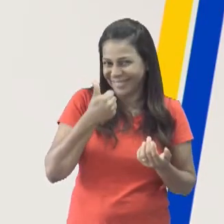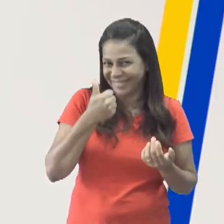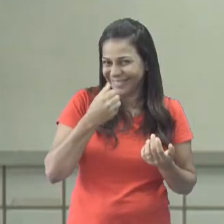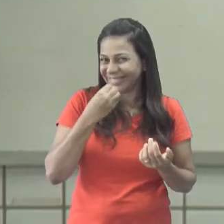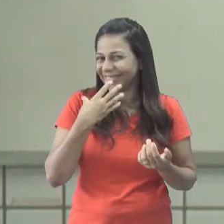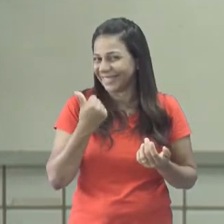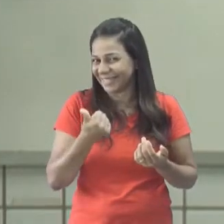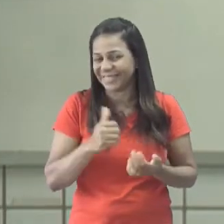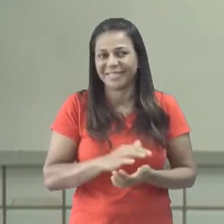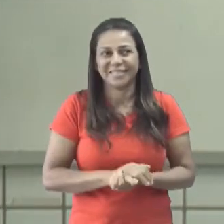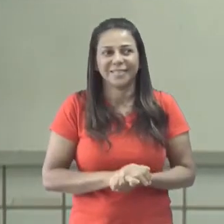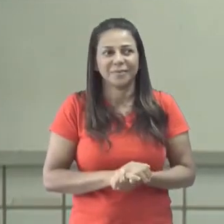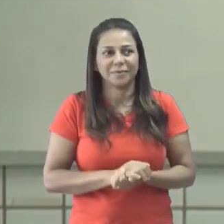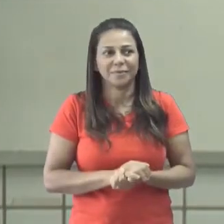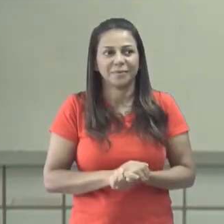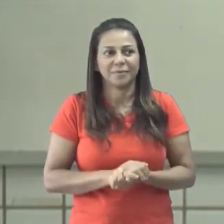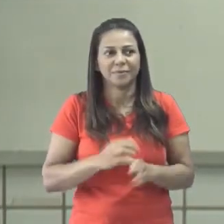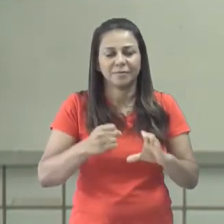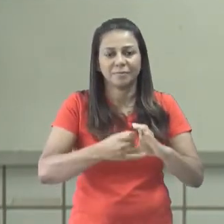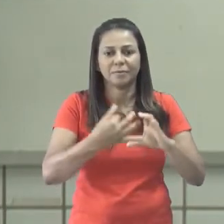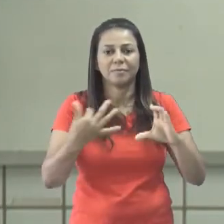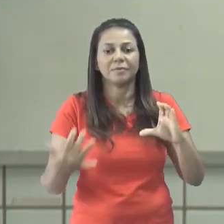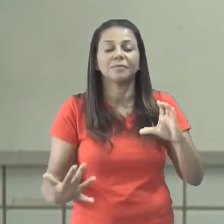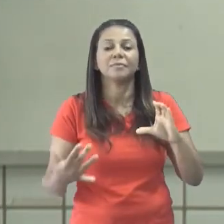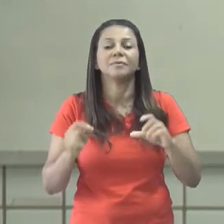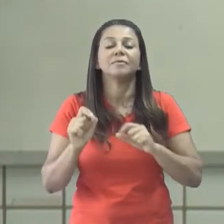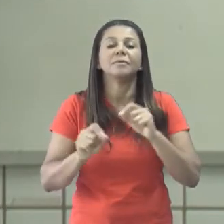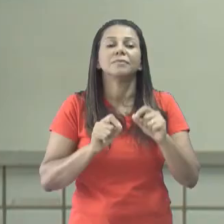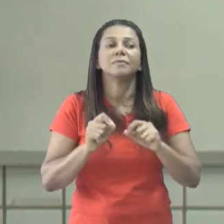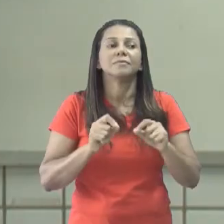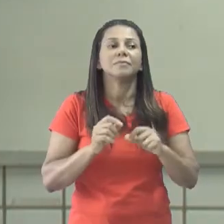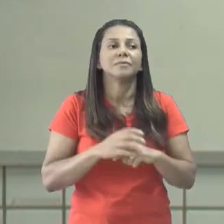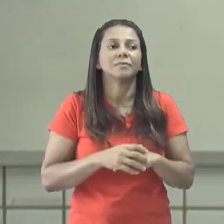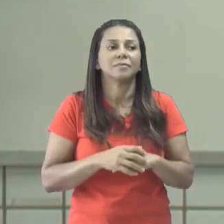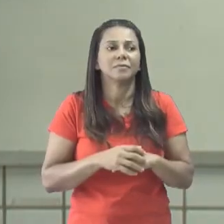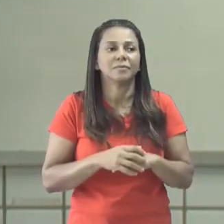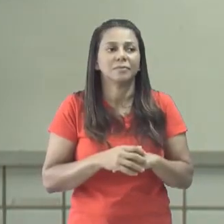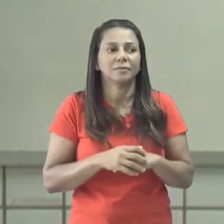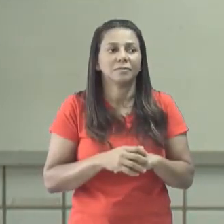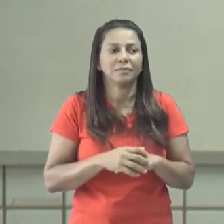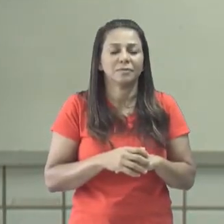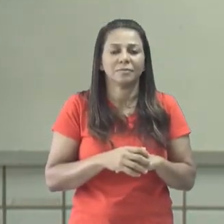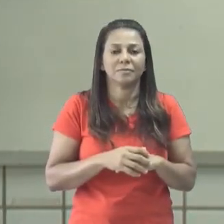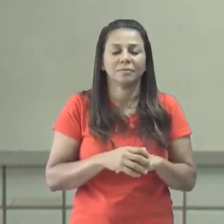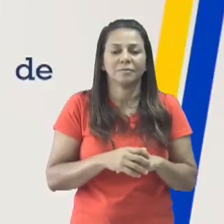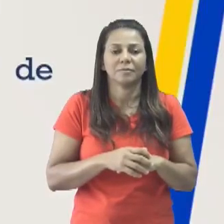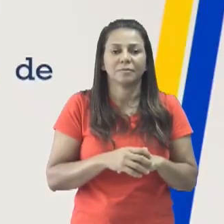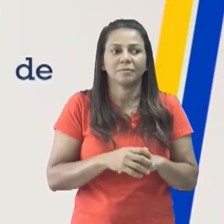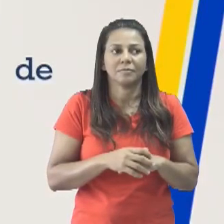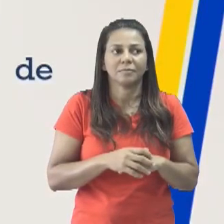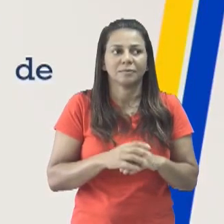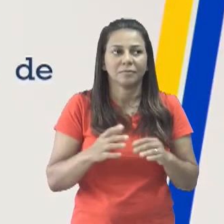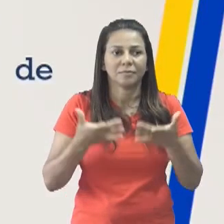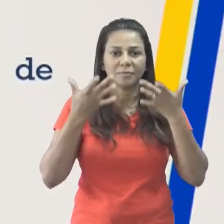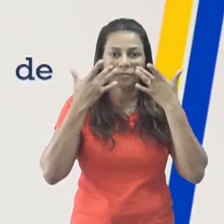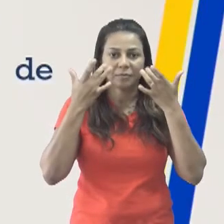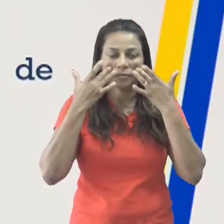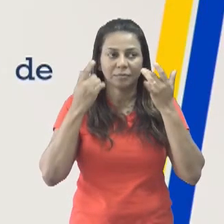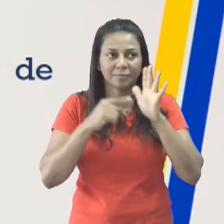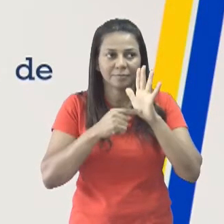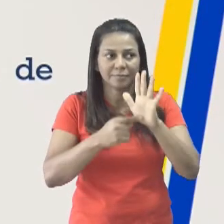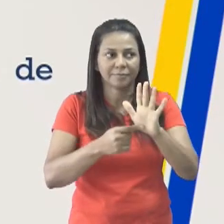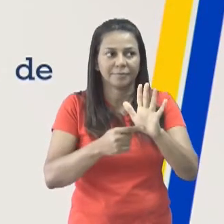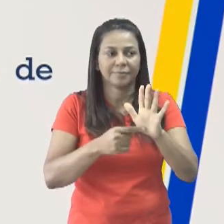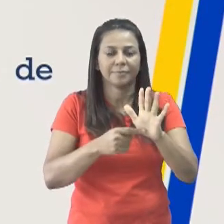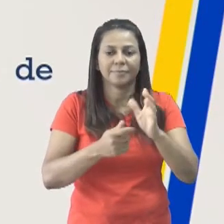bem. Quais são as características desse gênero dramático? Encenação cênica, ou